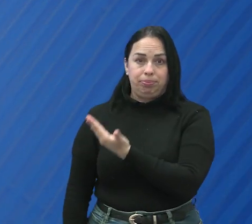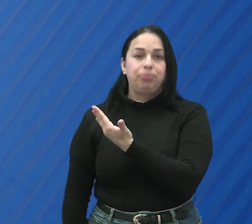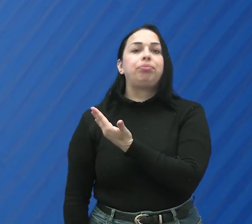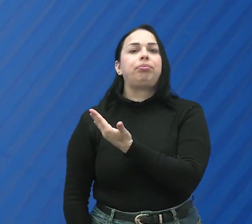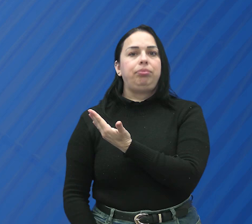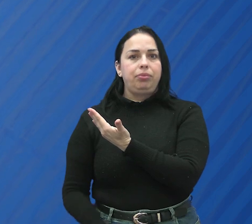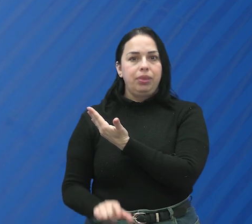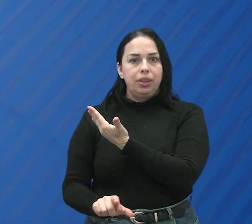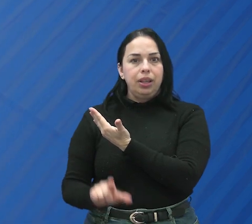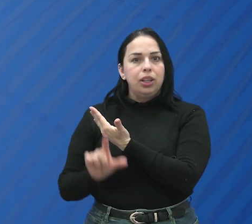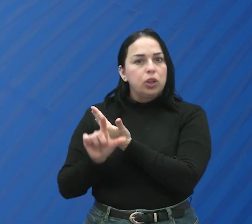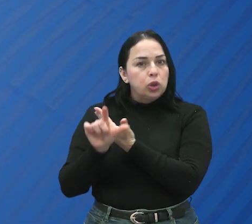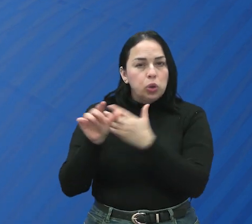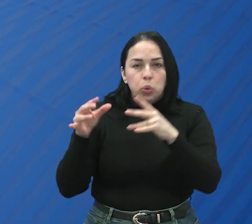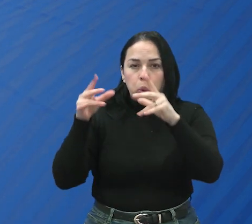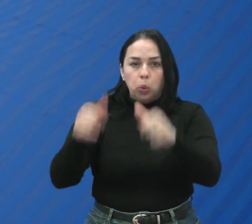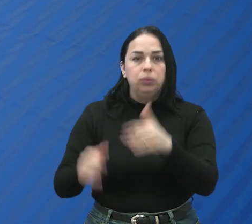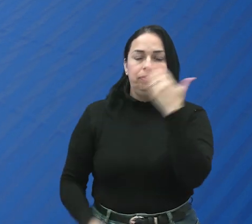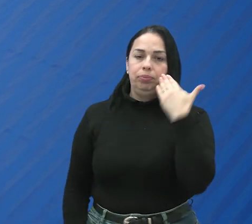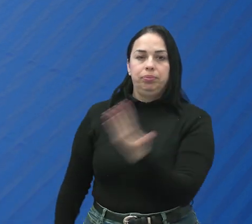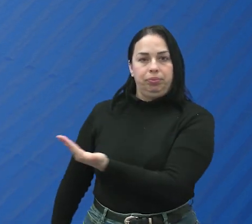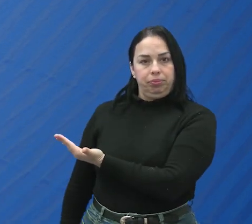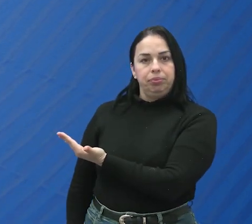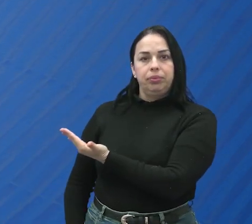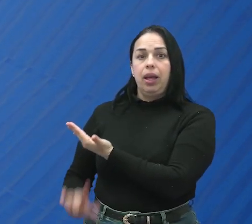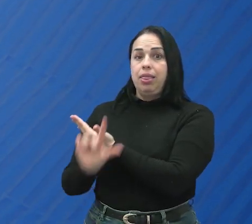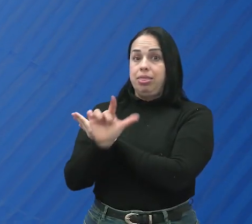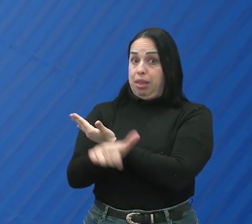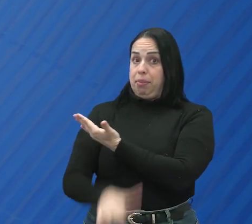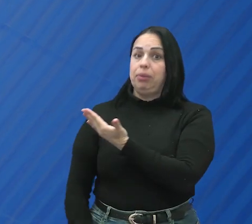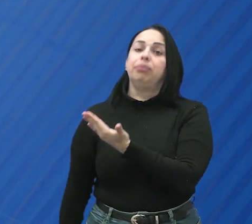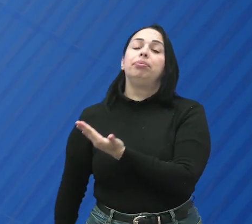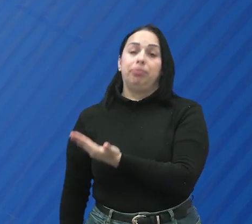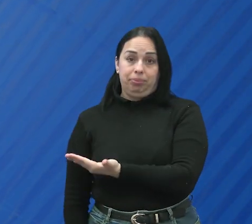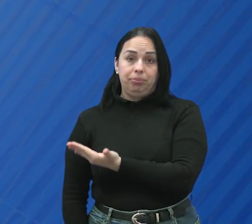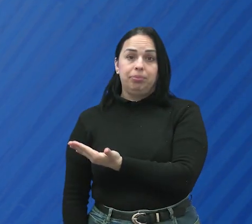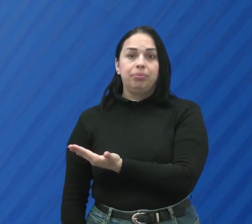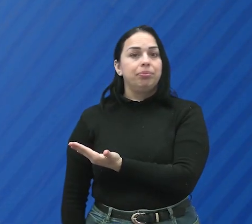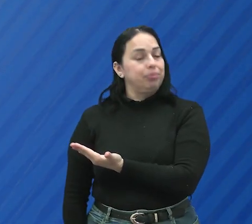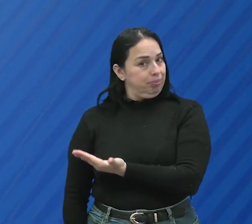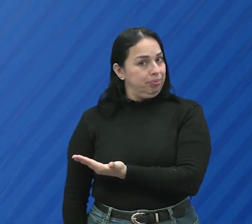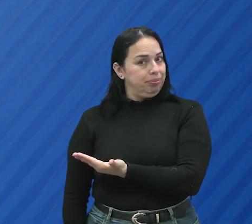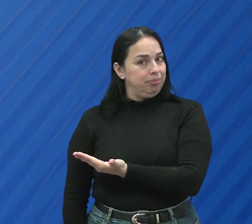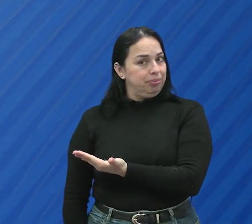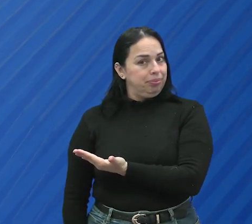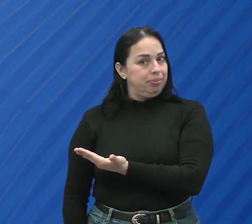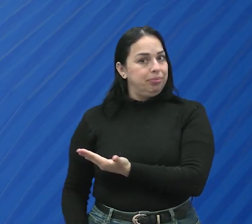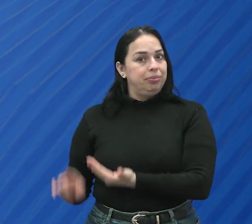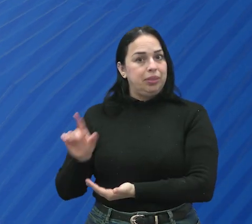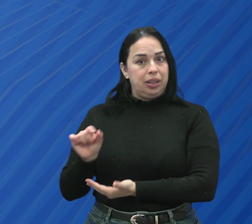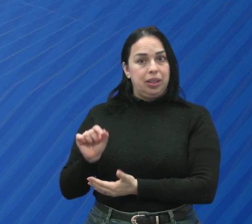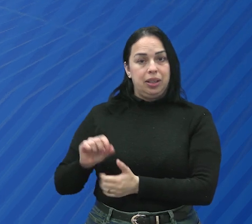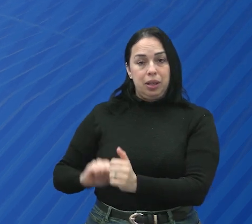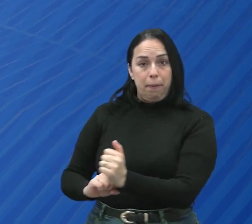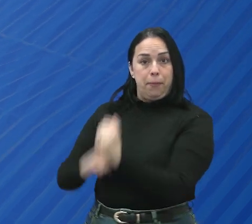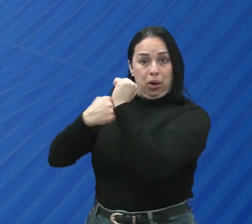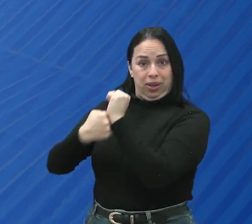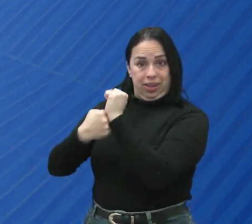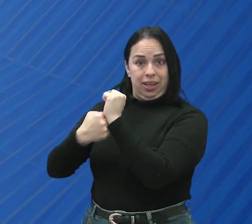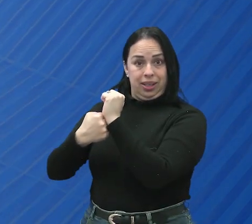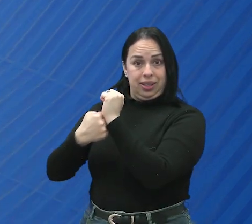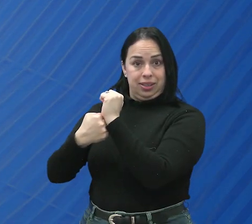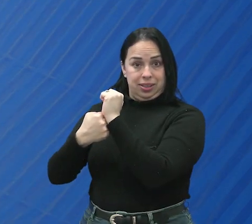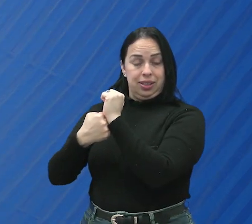Google, clique em todos os serviços, depois em Proteção contra roubo, selecione Bloqueio